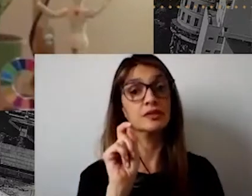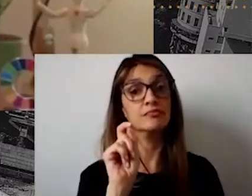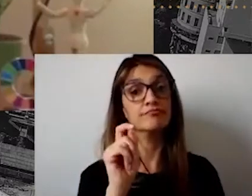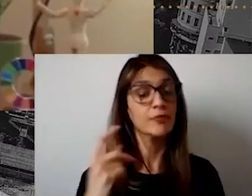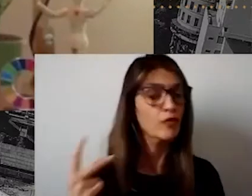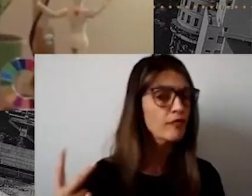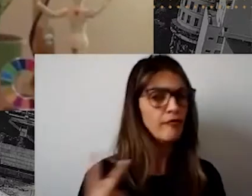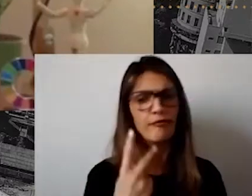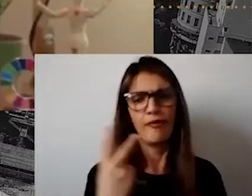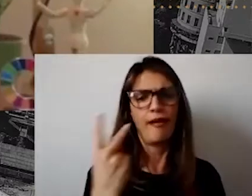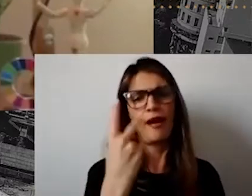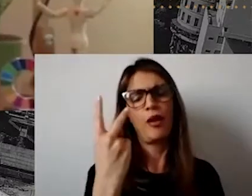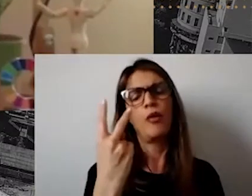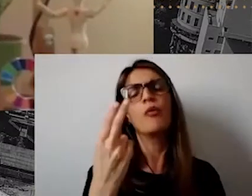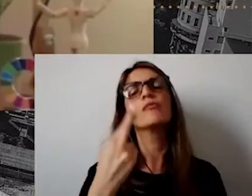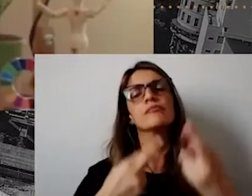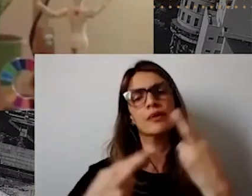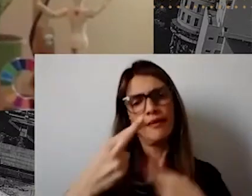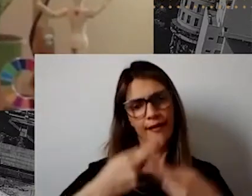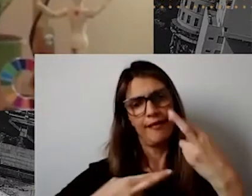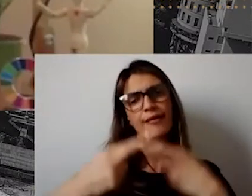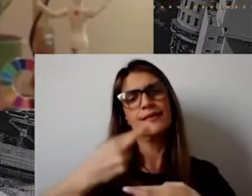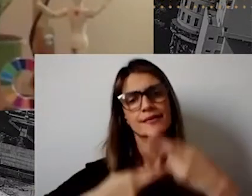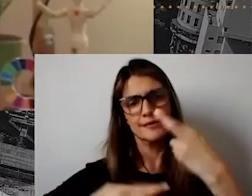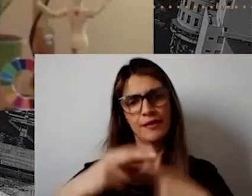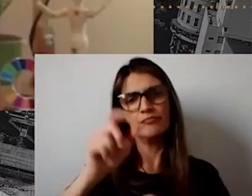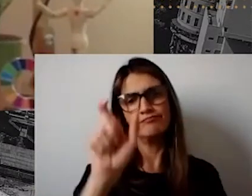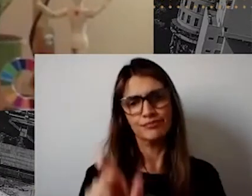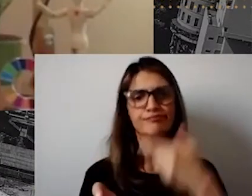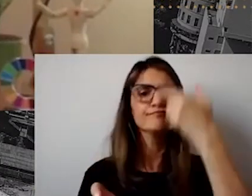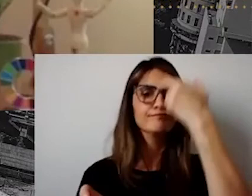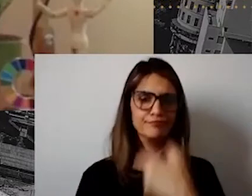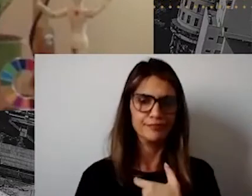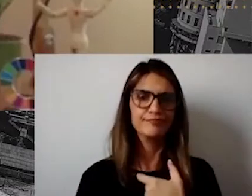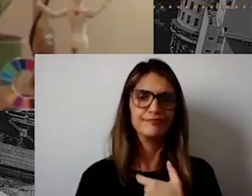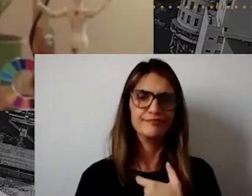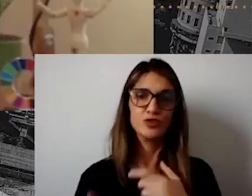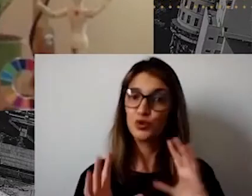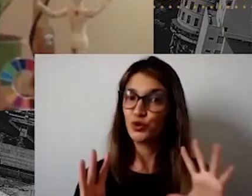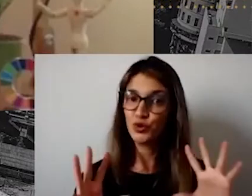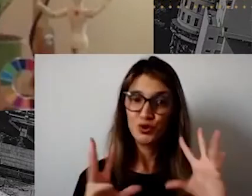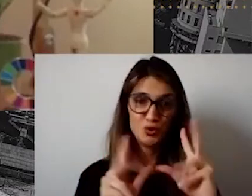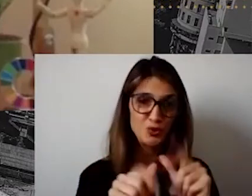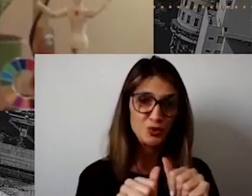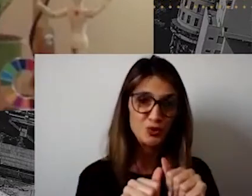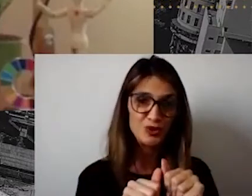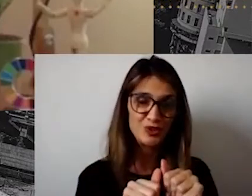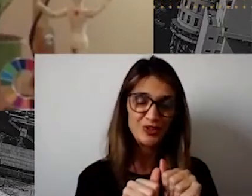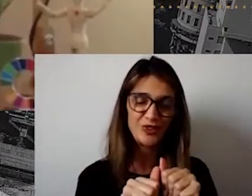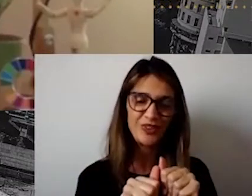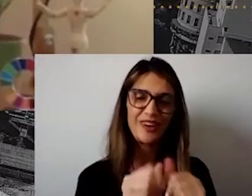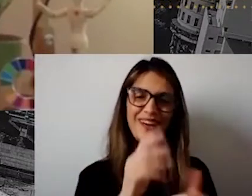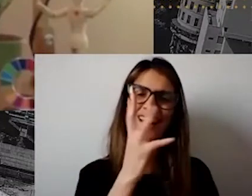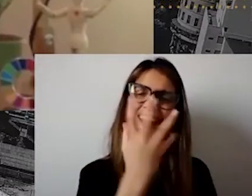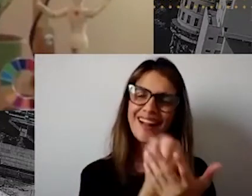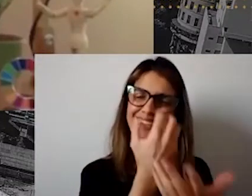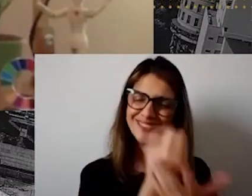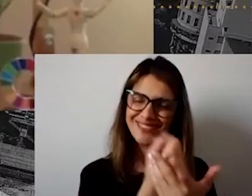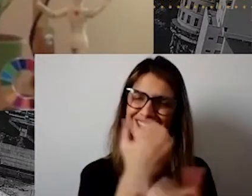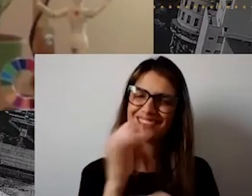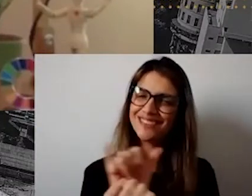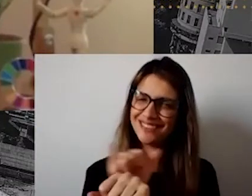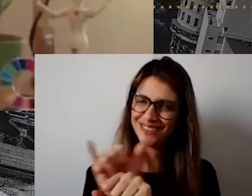das relações humanas. Está tudo aqui registrado no canal da Virada Sustentável no YouTube, para você